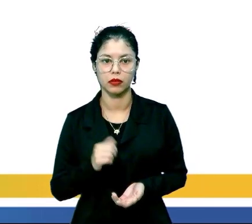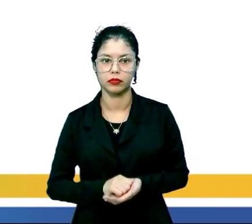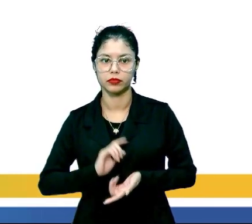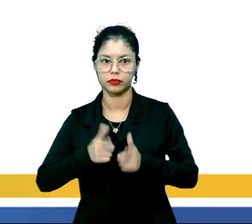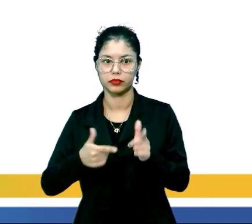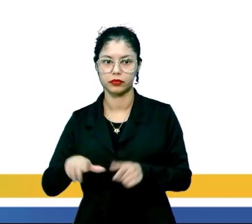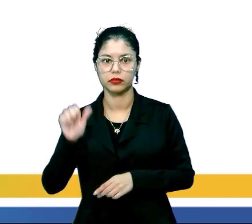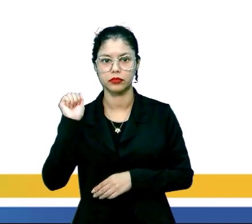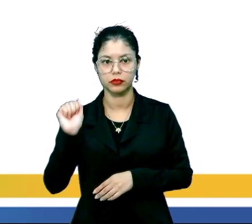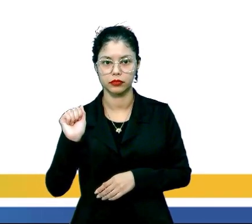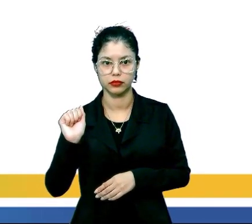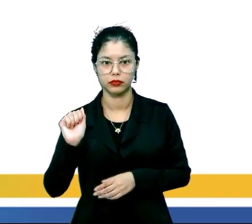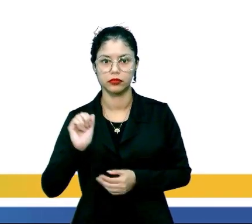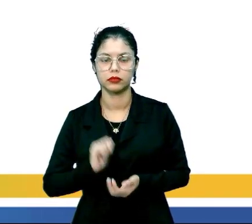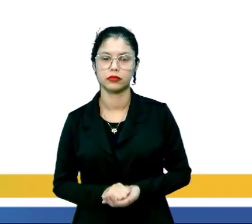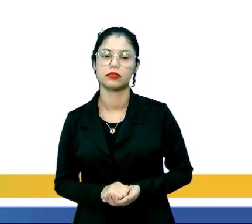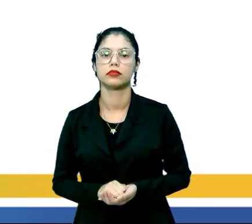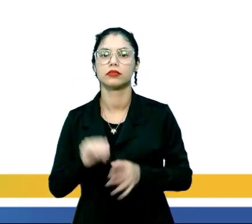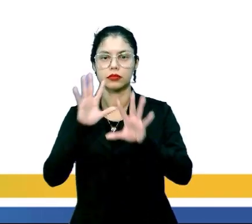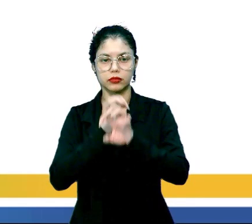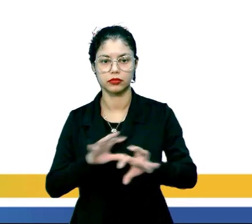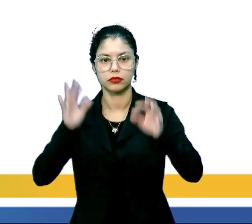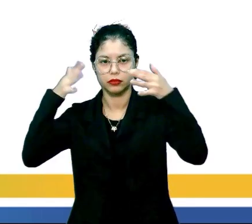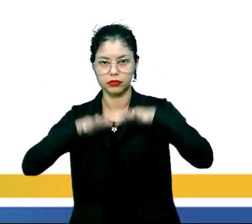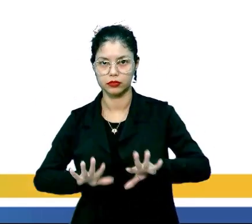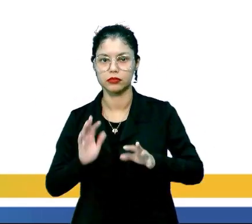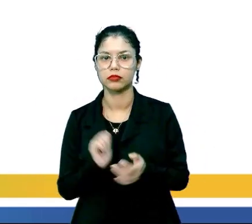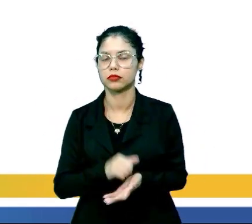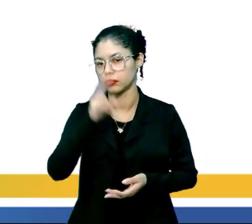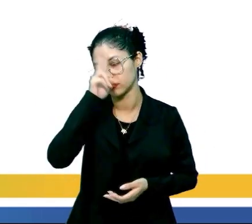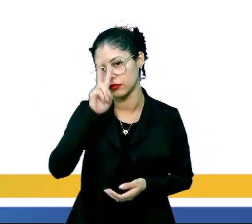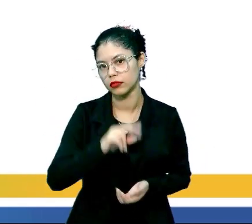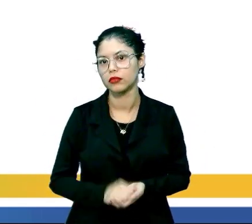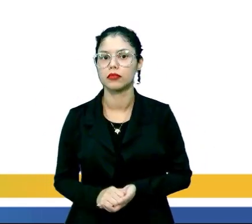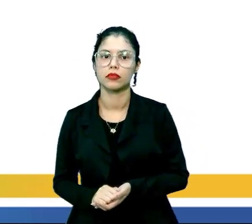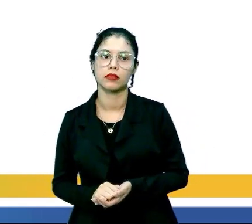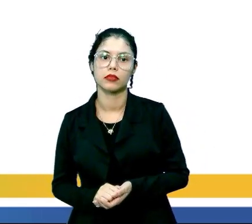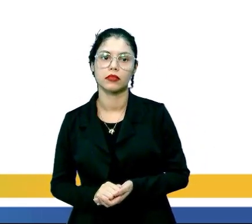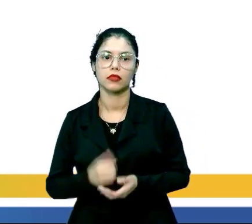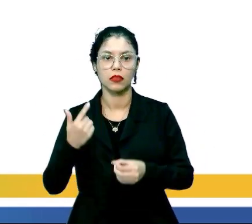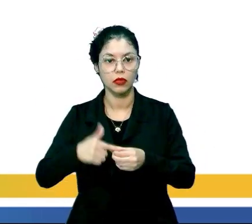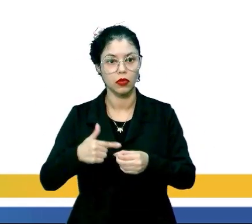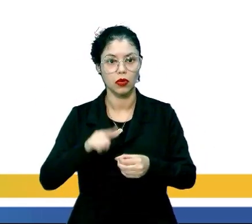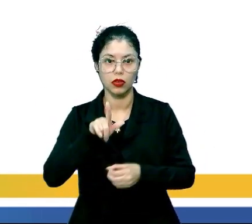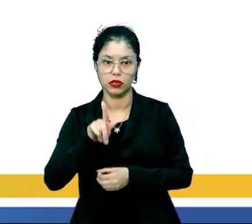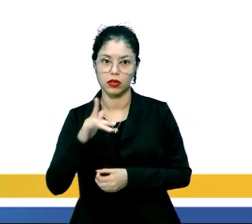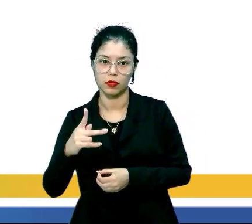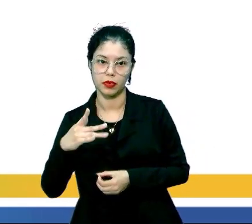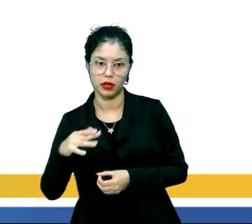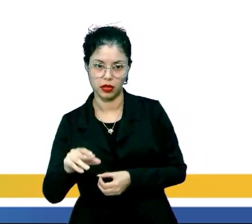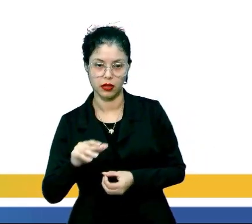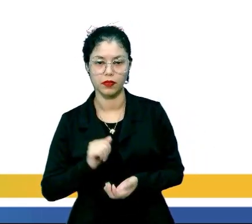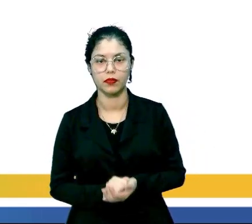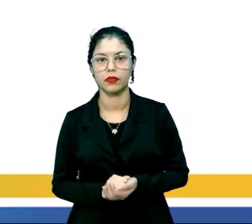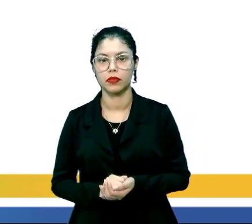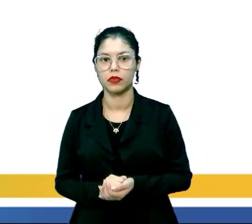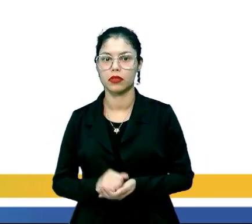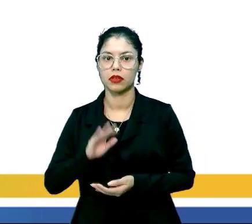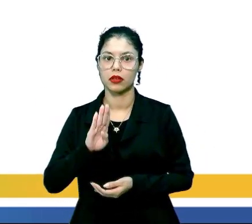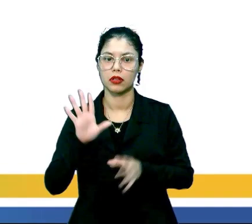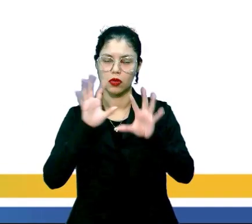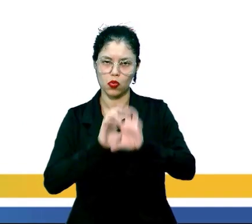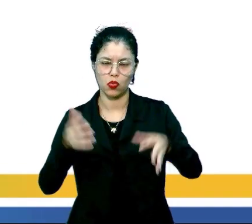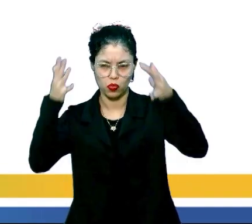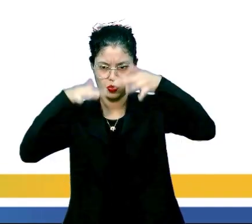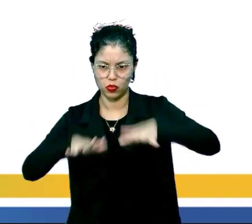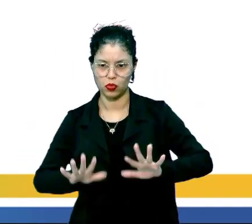gabarito. Gasolina, gás de cozinha e gás natural. Lembrando que o octano é gasolina, o gás de cozinha é o GLP, que é o butano, e o